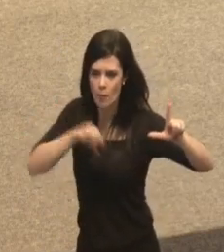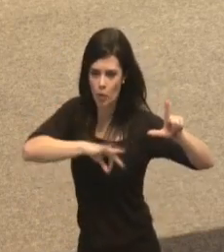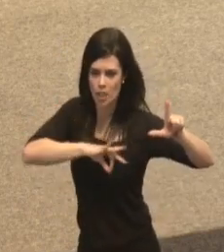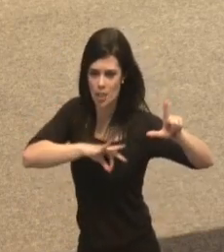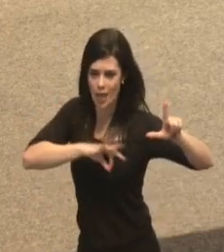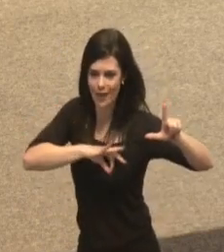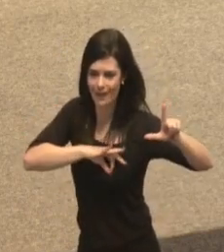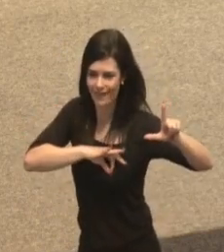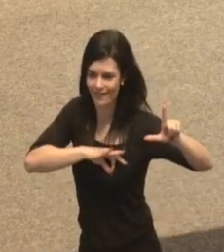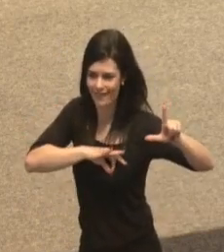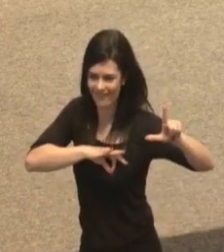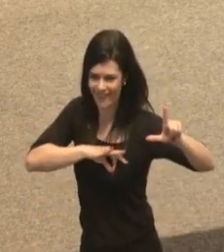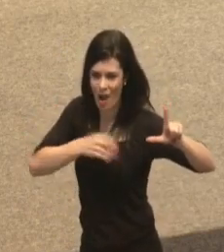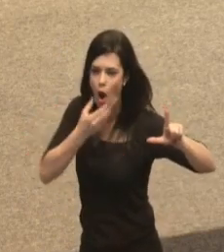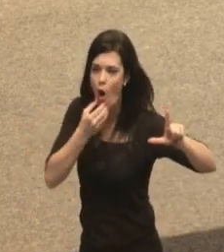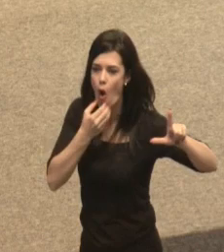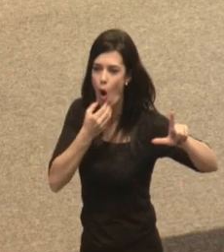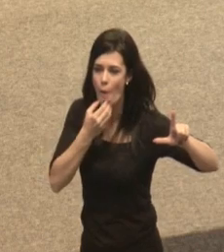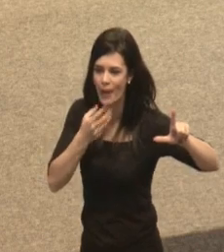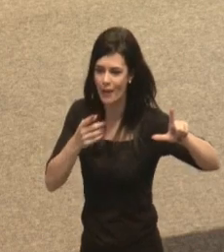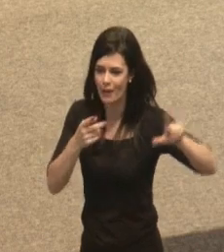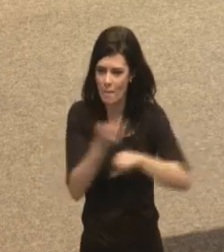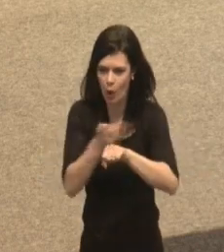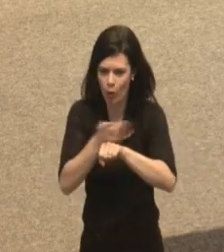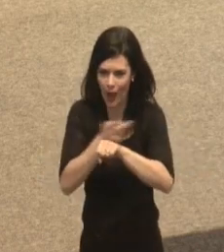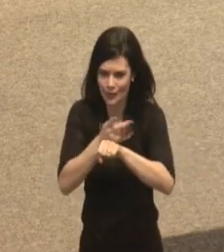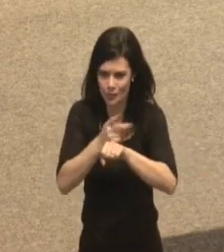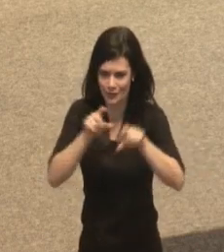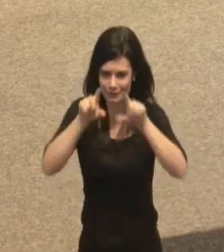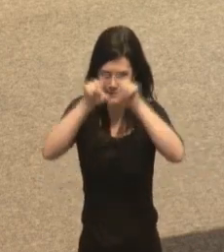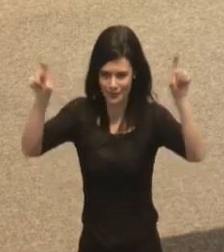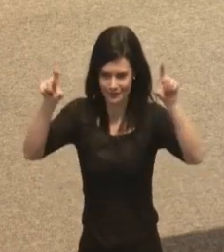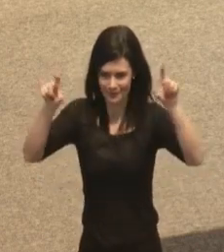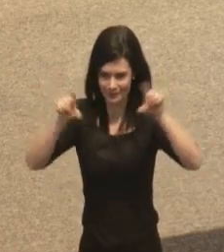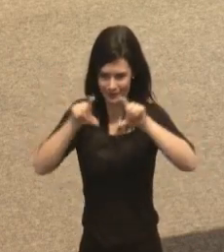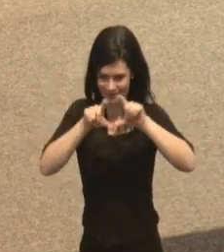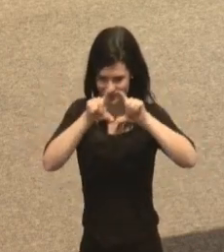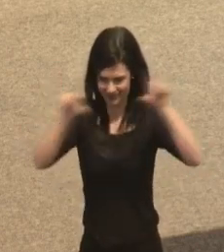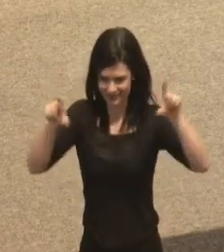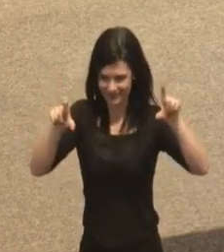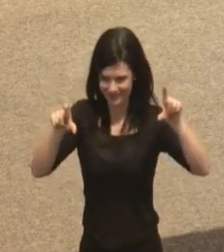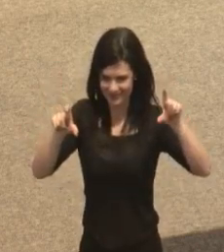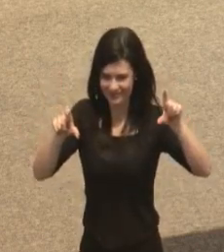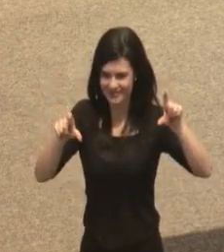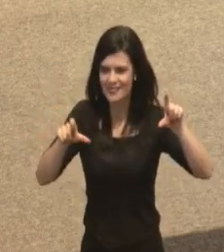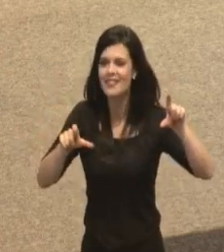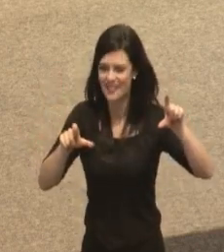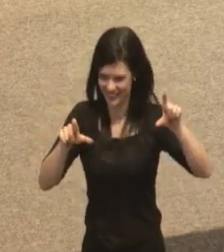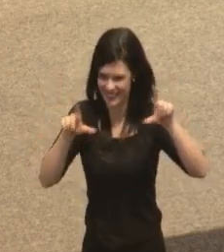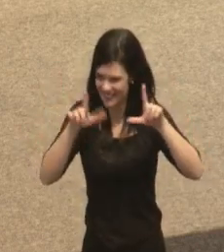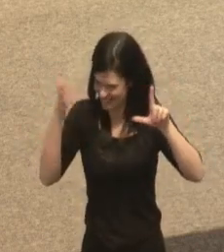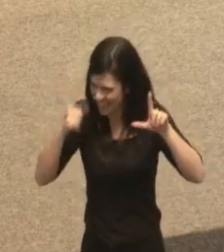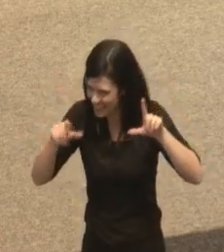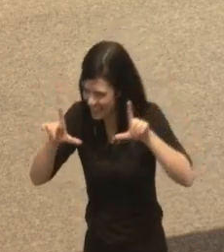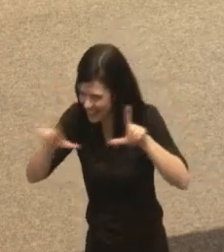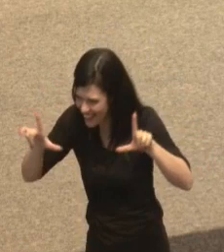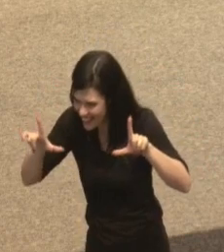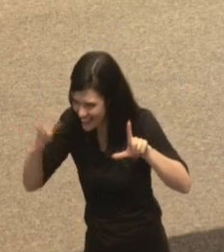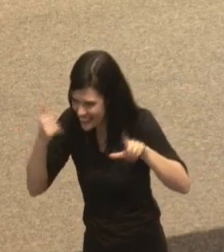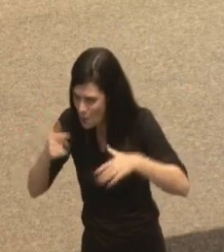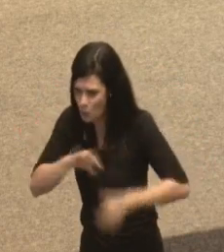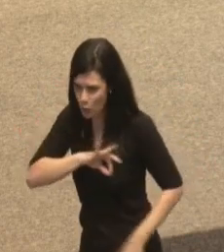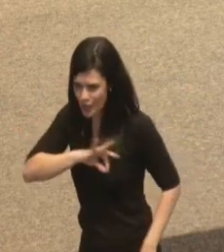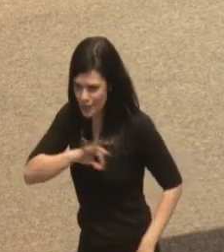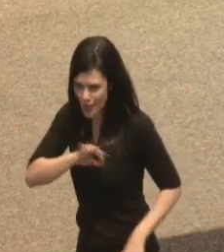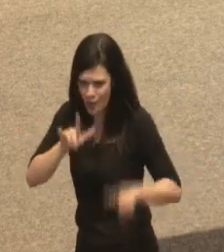você quer me mostrar que é procurado? E aí eu mostrei outra foto com um carimbo, capturado. Aí eu falei, mas que situação?